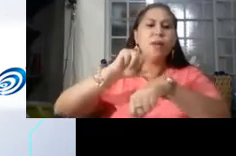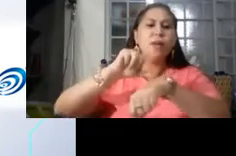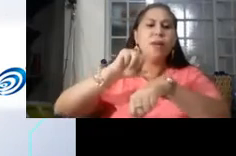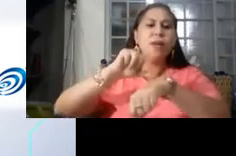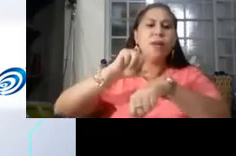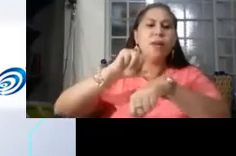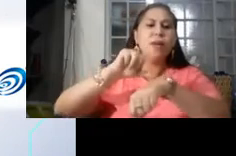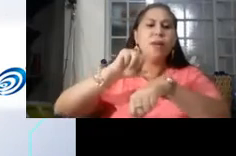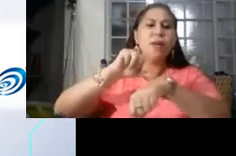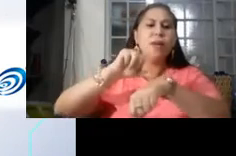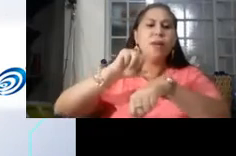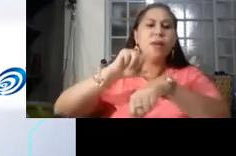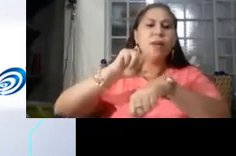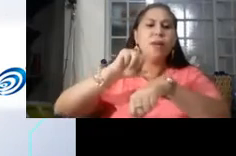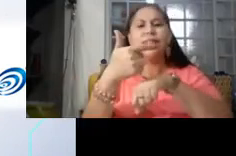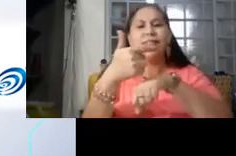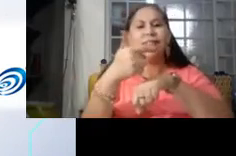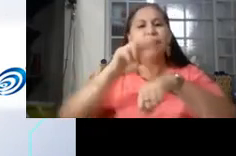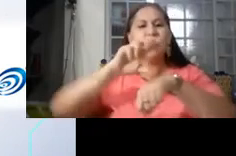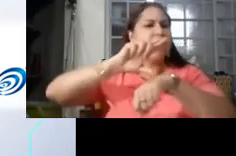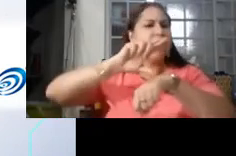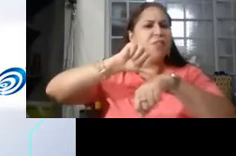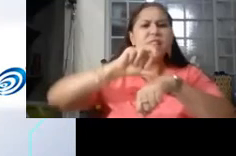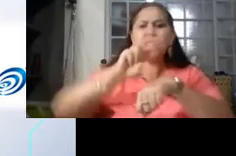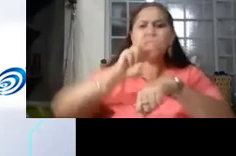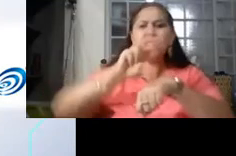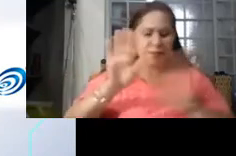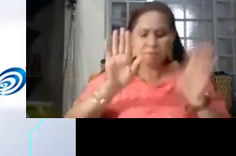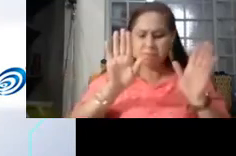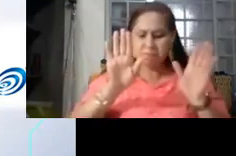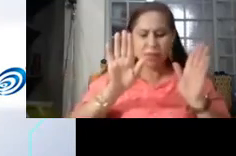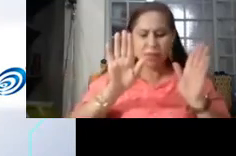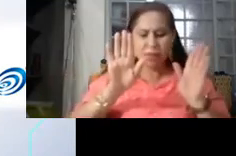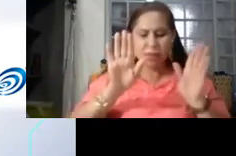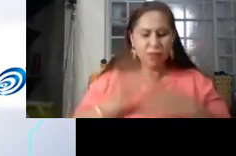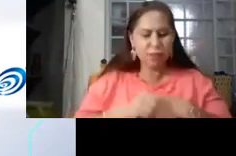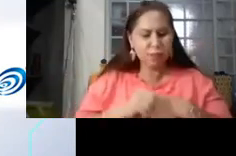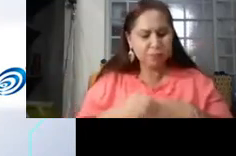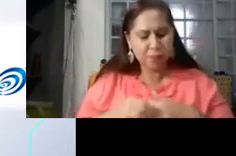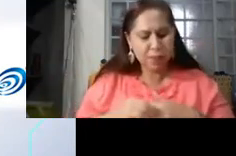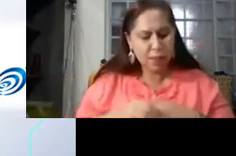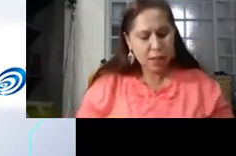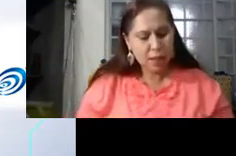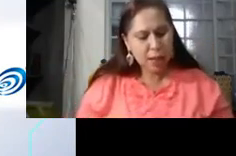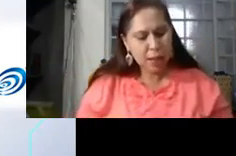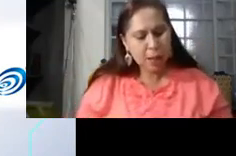ser hora, 2, né? Mas geralmente é assim, hora, 2. Perfeito.